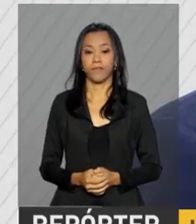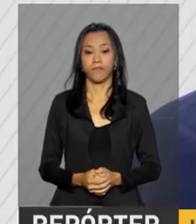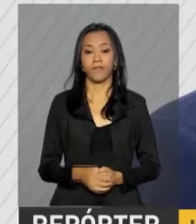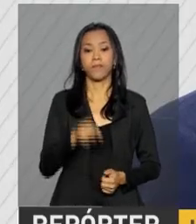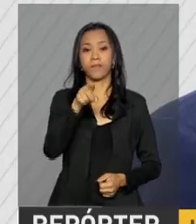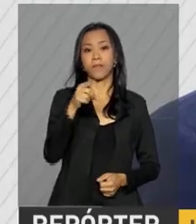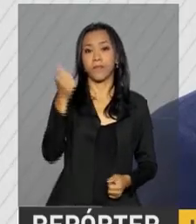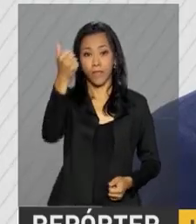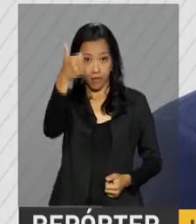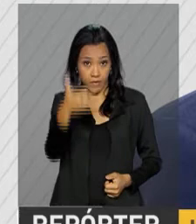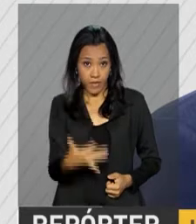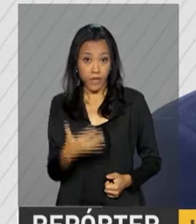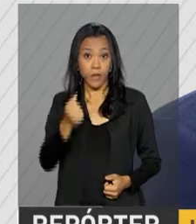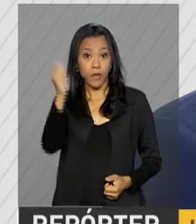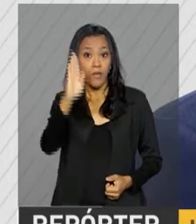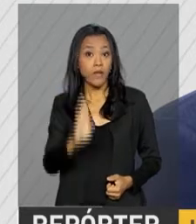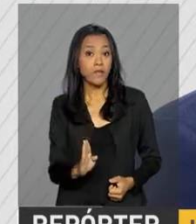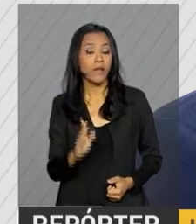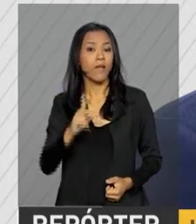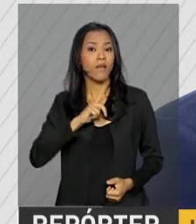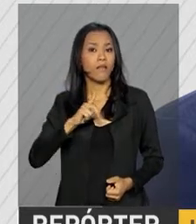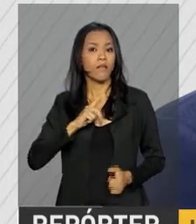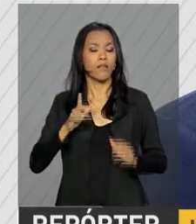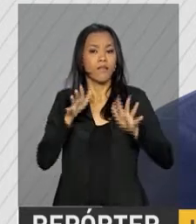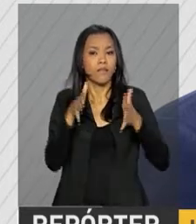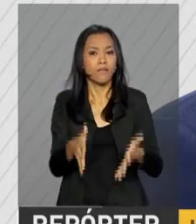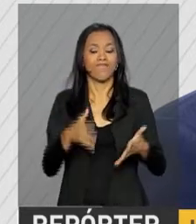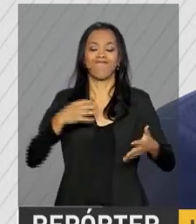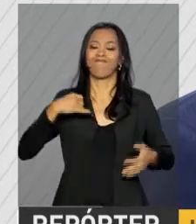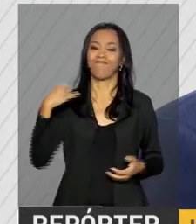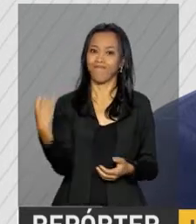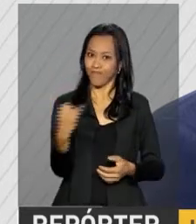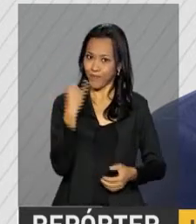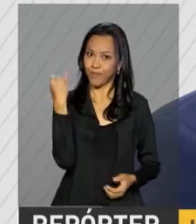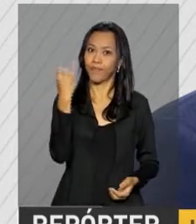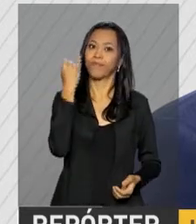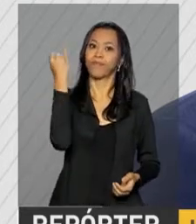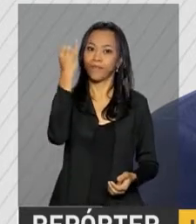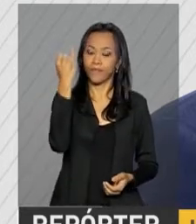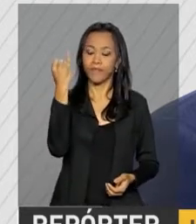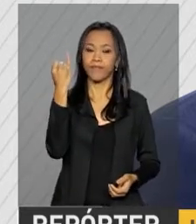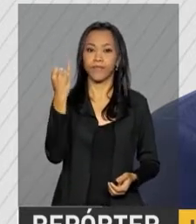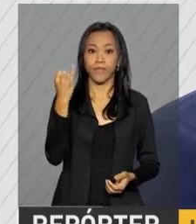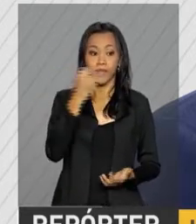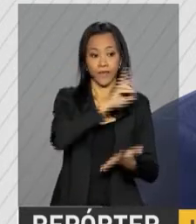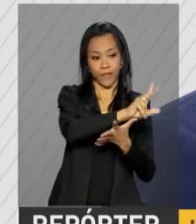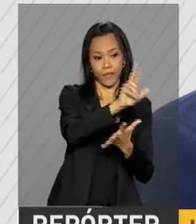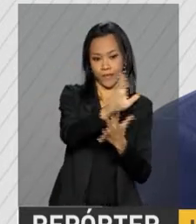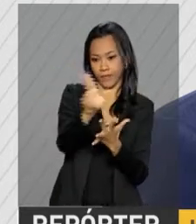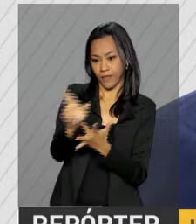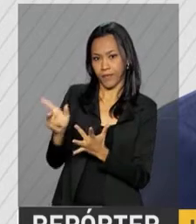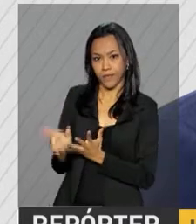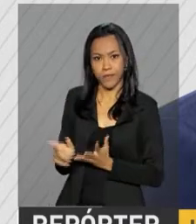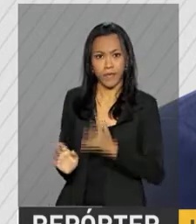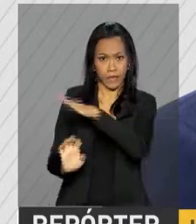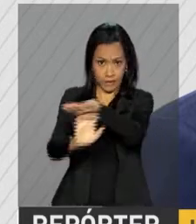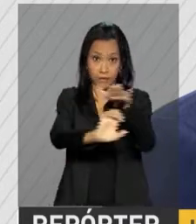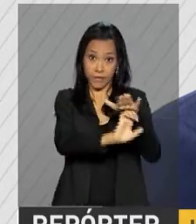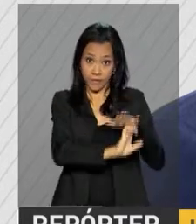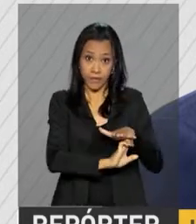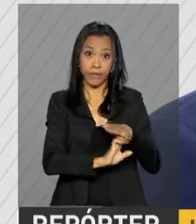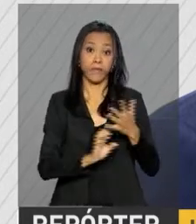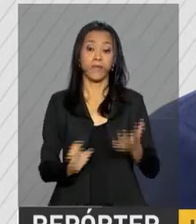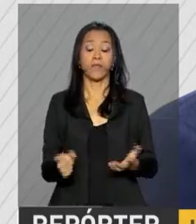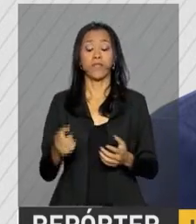O Brasil está tendo uma participação muito importante. Os investidores em geral, empresários